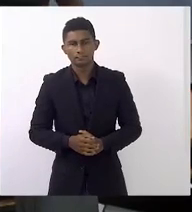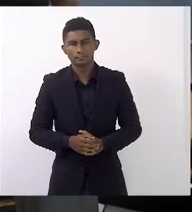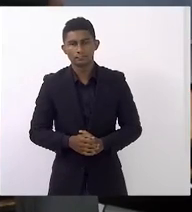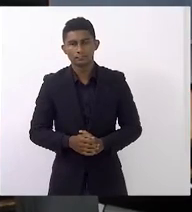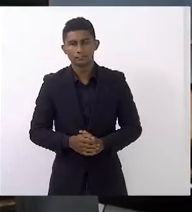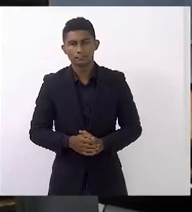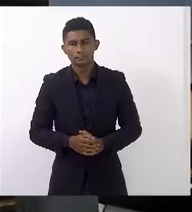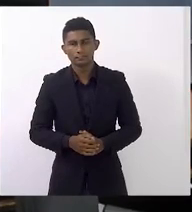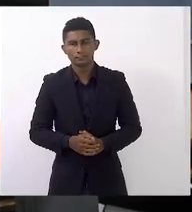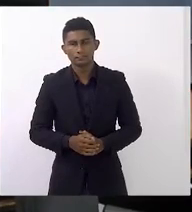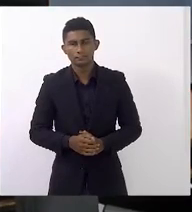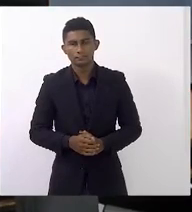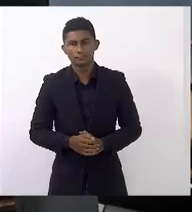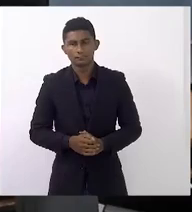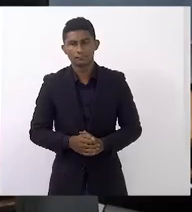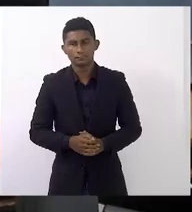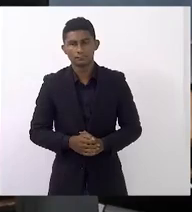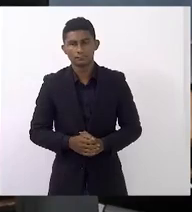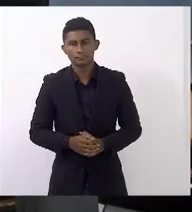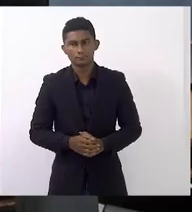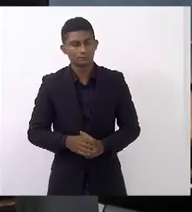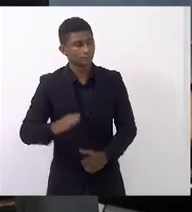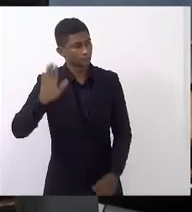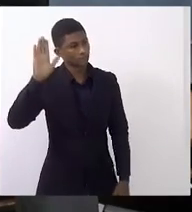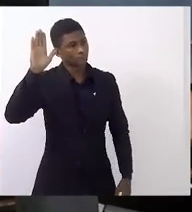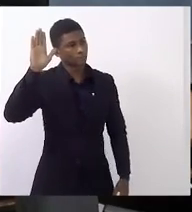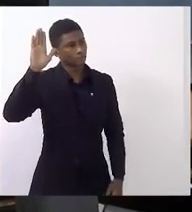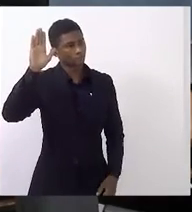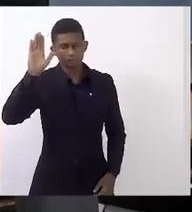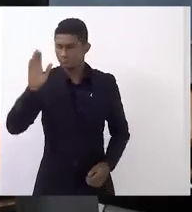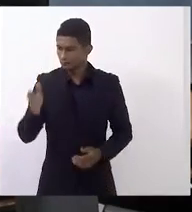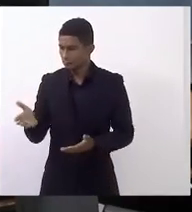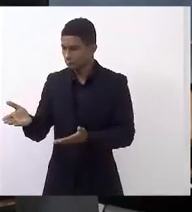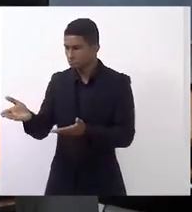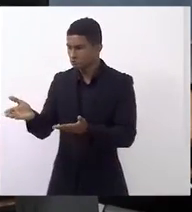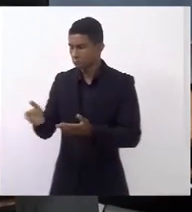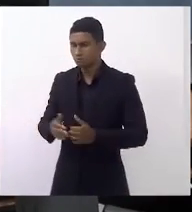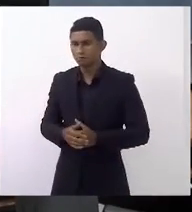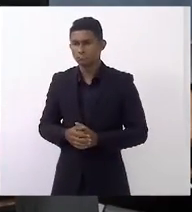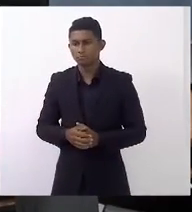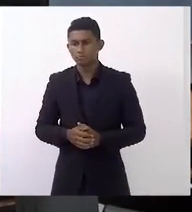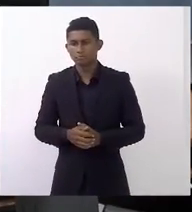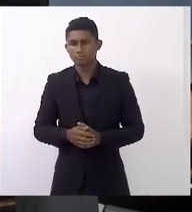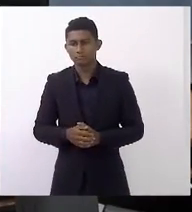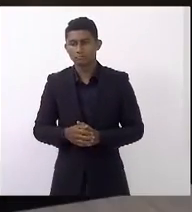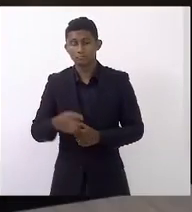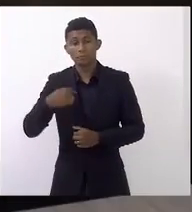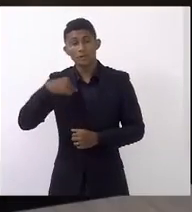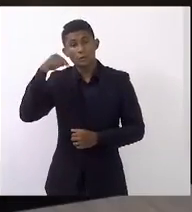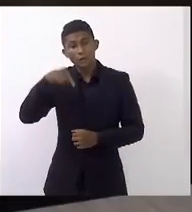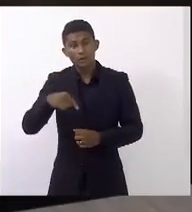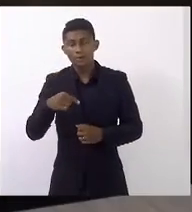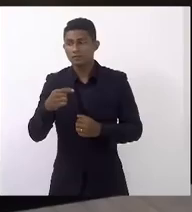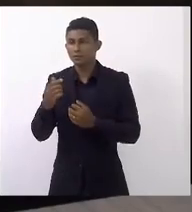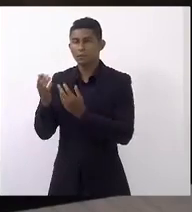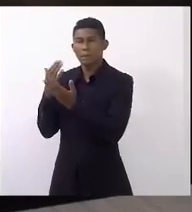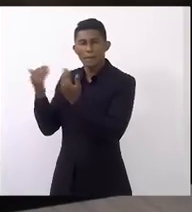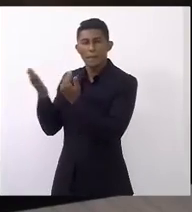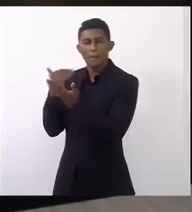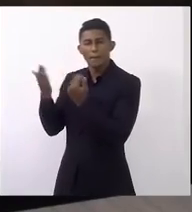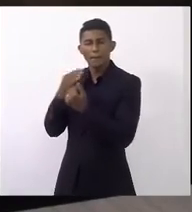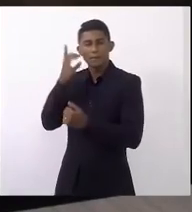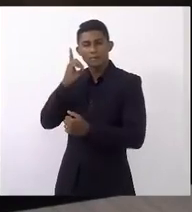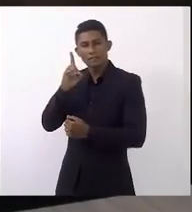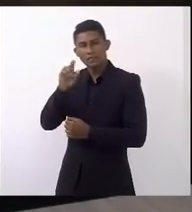Presidente, para uma questão de ordem. Pois não, deputado. É que eu me entreti aqui numa conversa com a deputada Dani e o